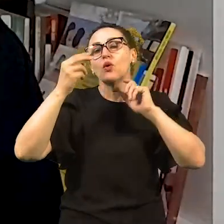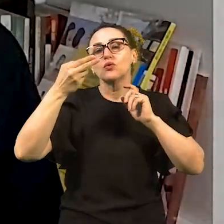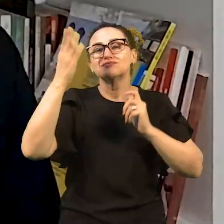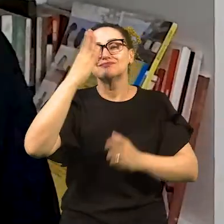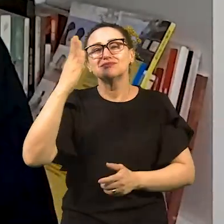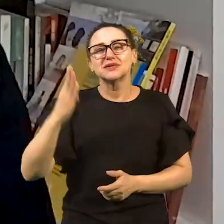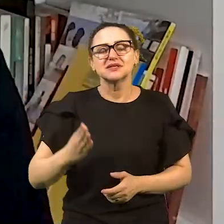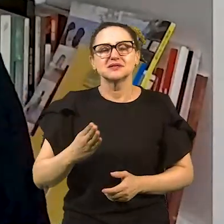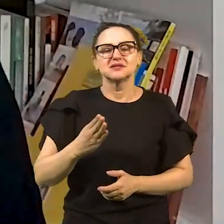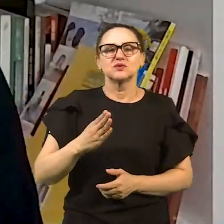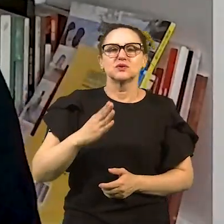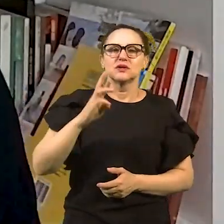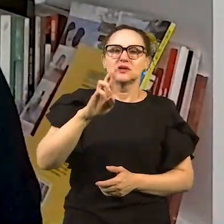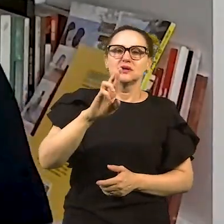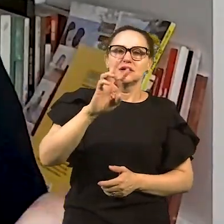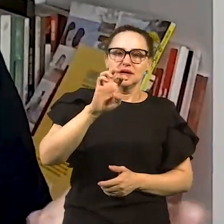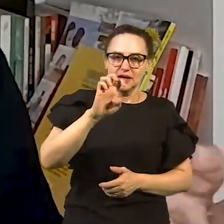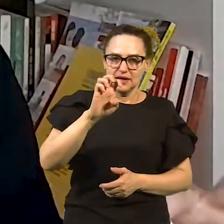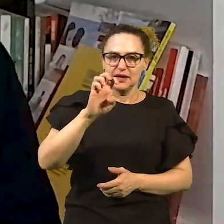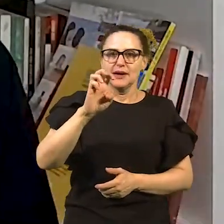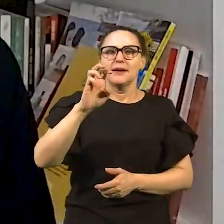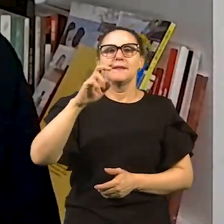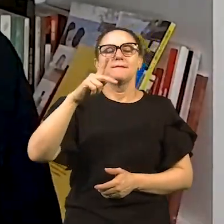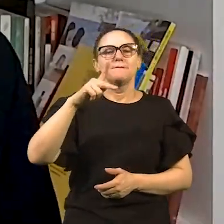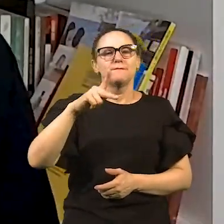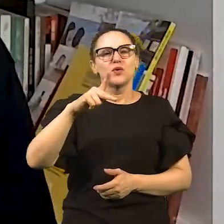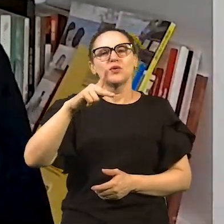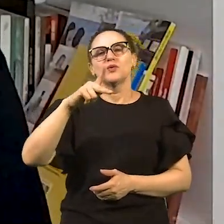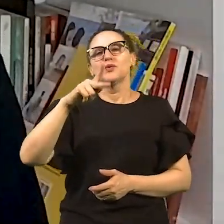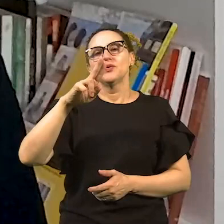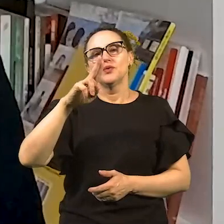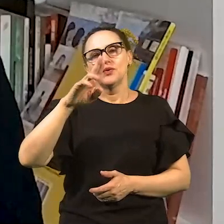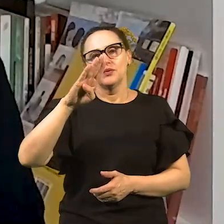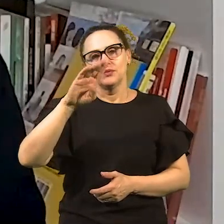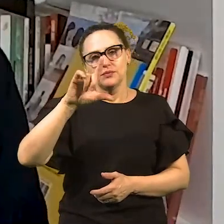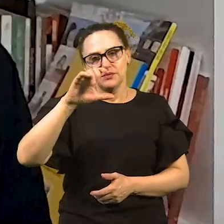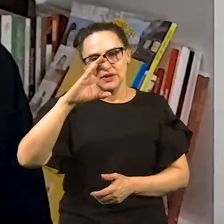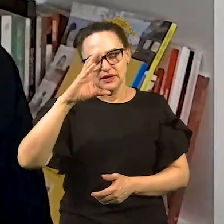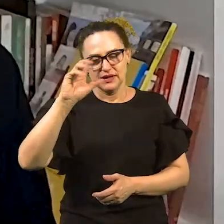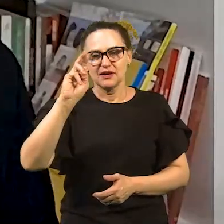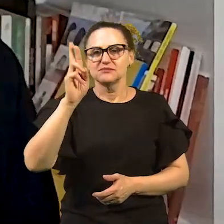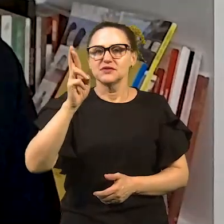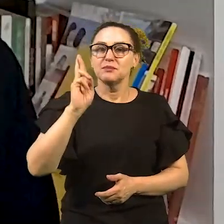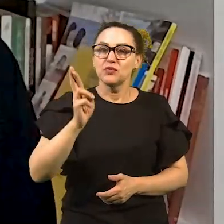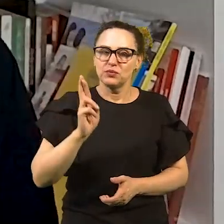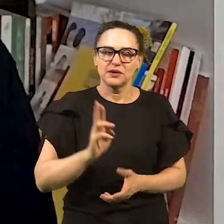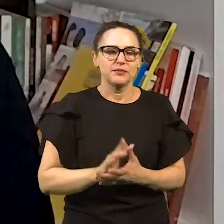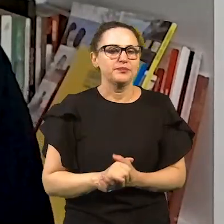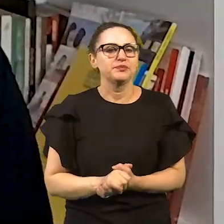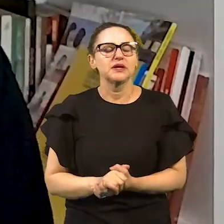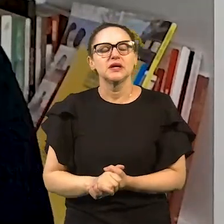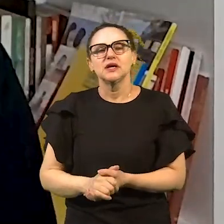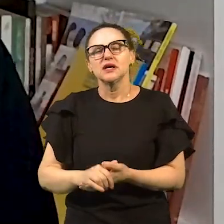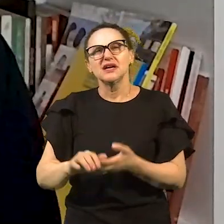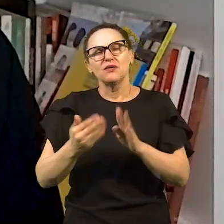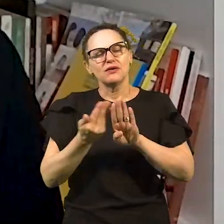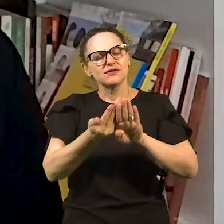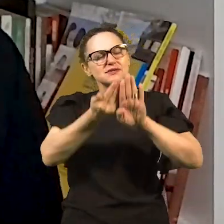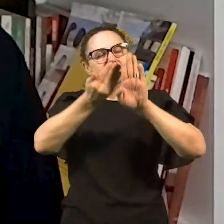permanece uma lógica de violência muito grande, uma lógica de descaso social, de afastamento dos grandes